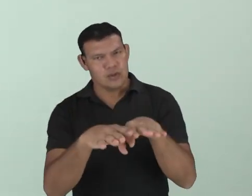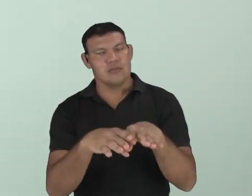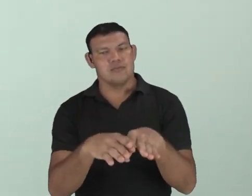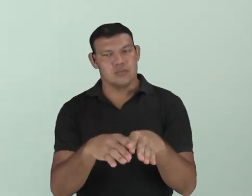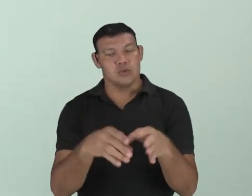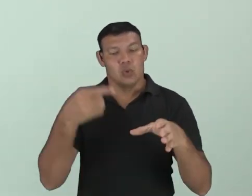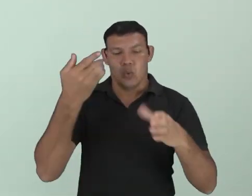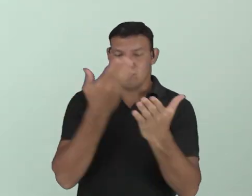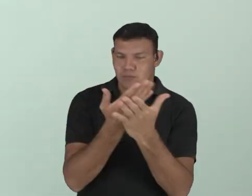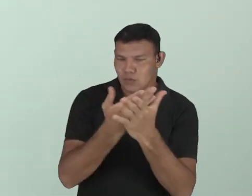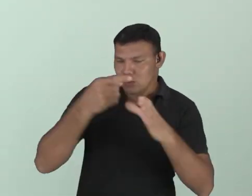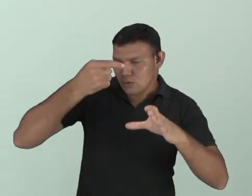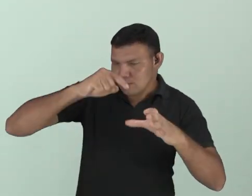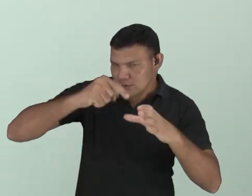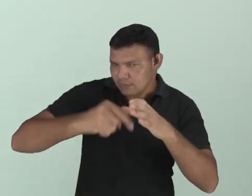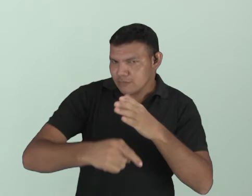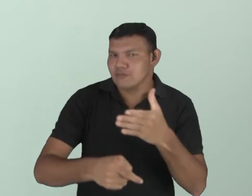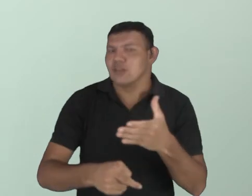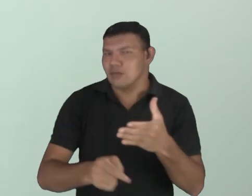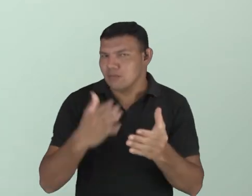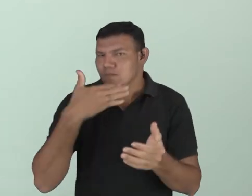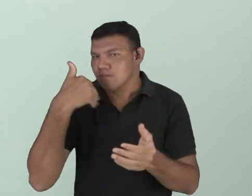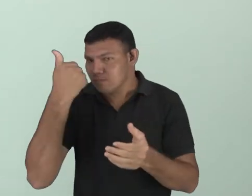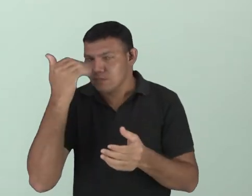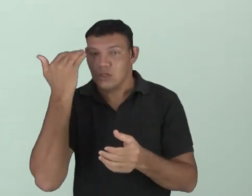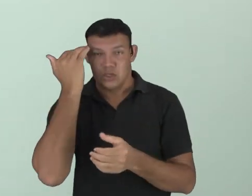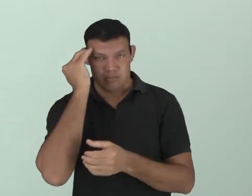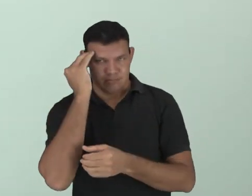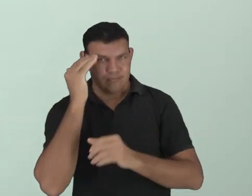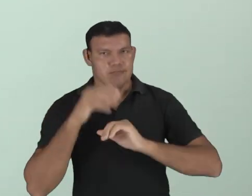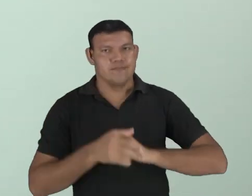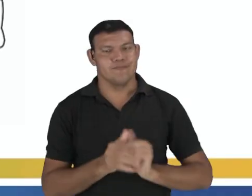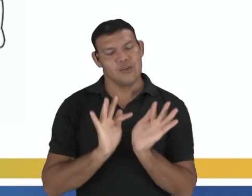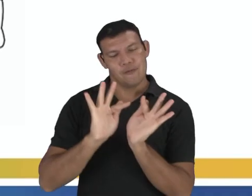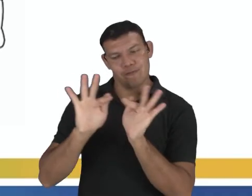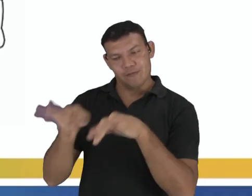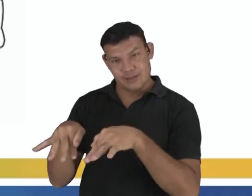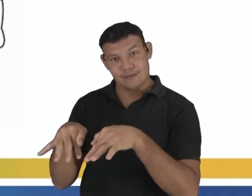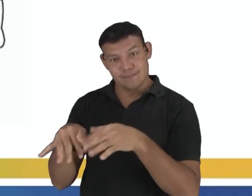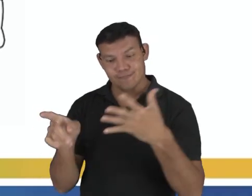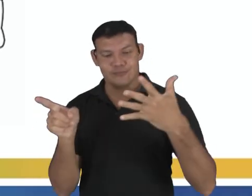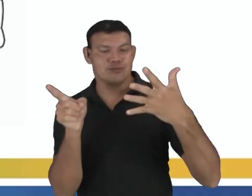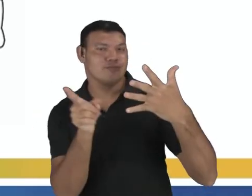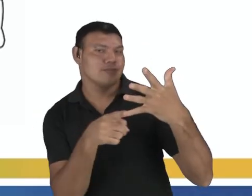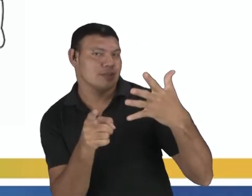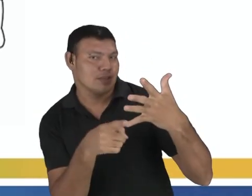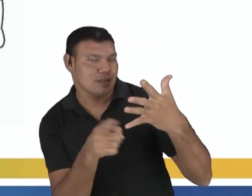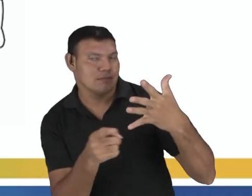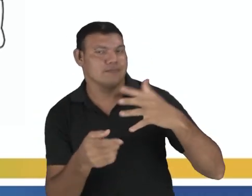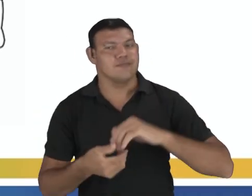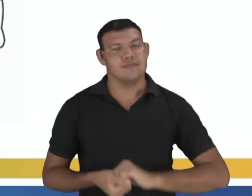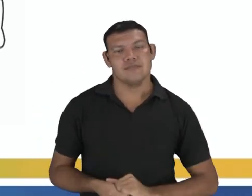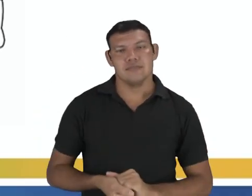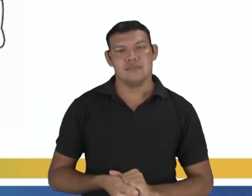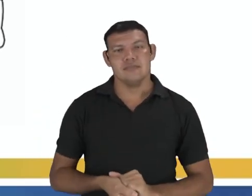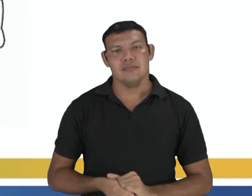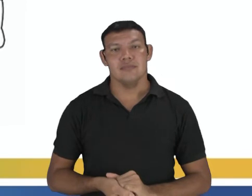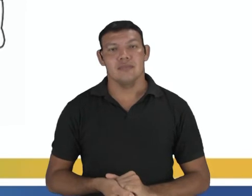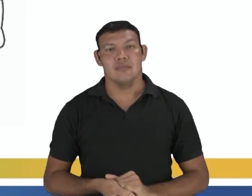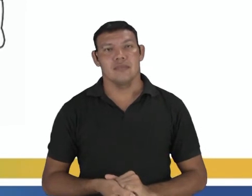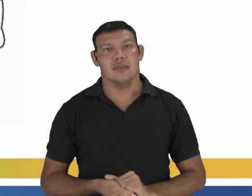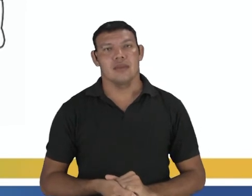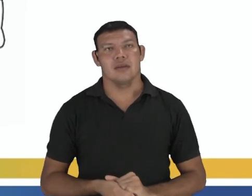o que te dá um grau de compreensão também muito maior. E aí a gente finaliza com o passo 5 da técnica Feynman, que